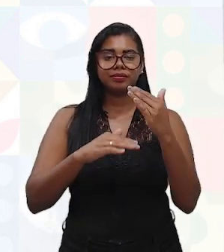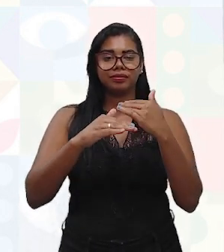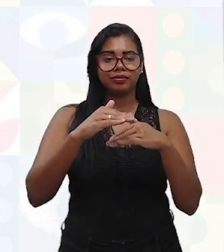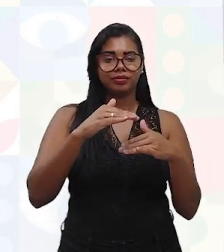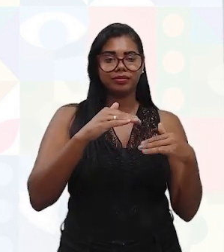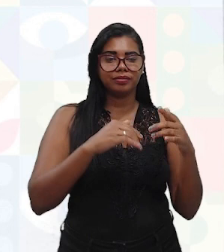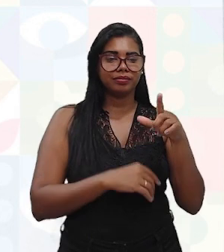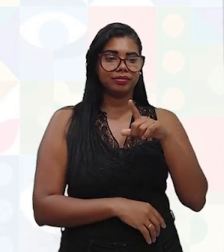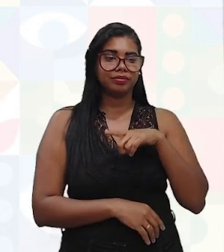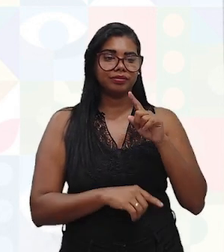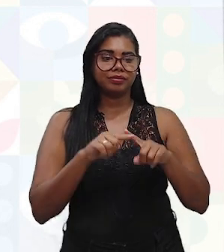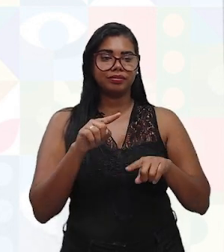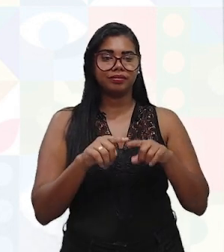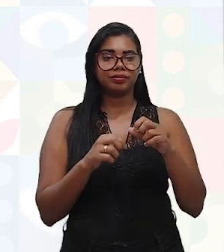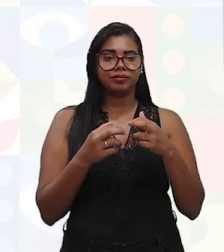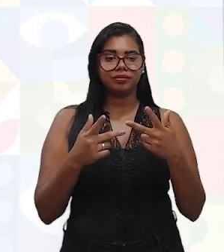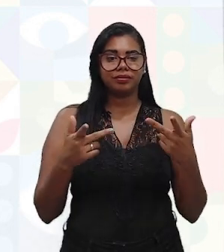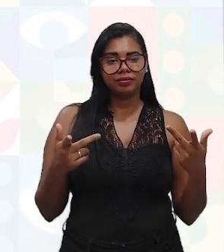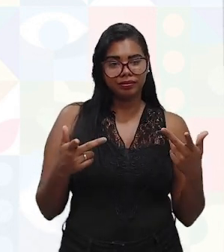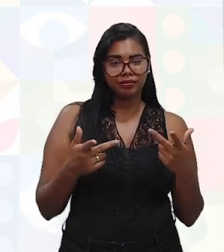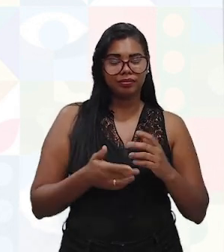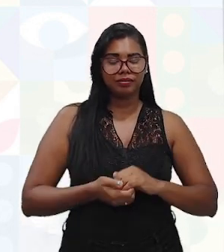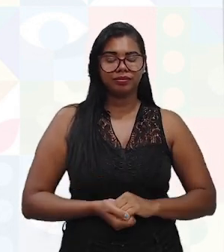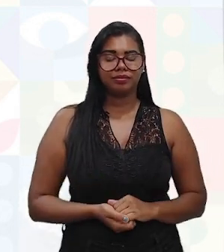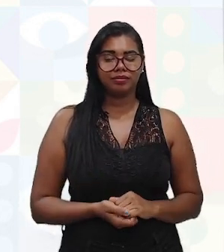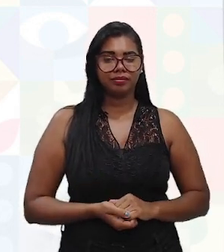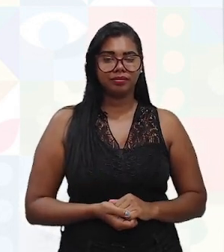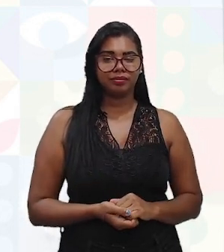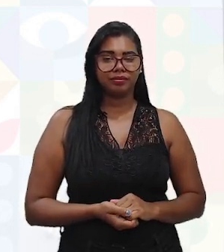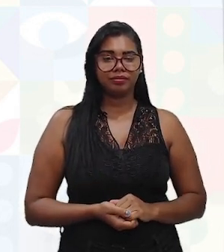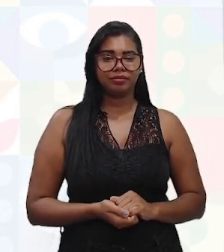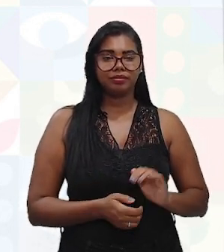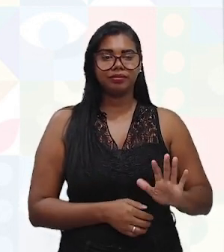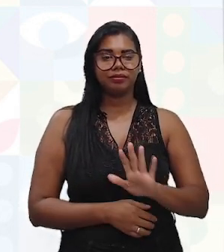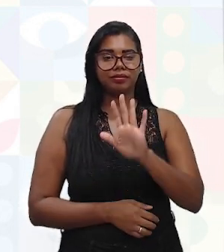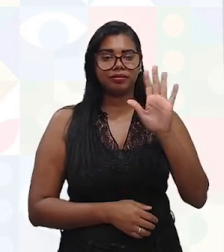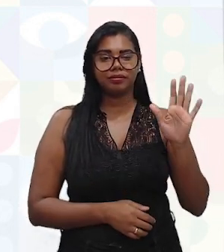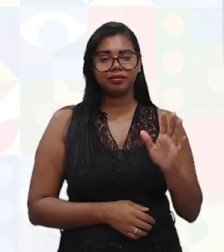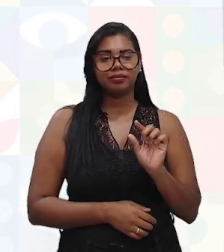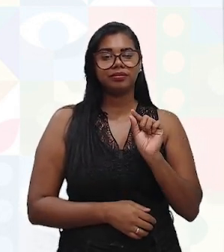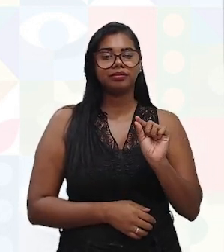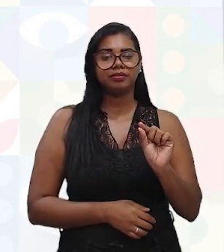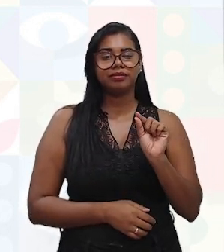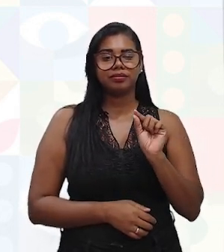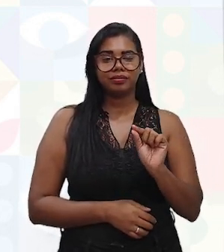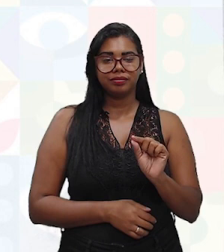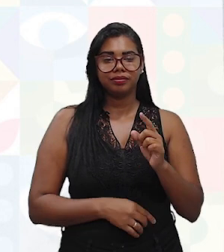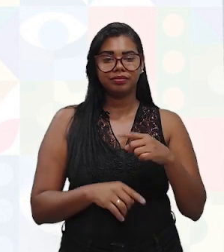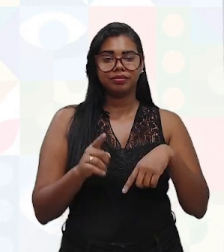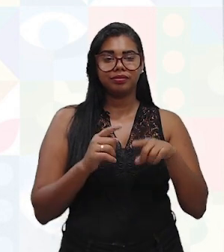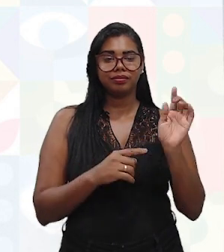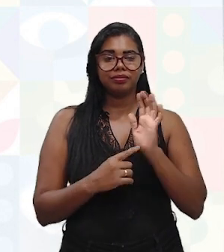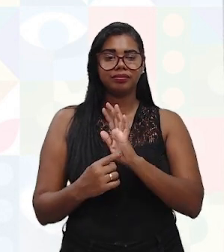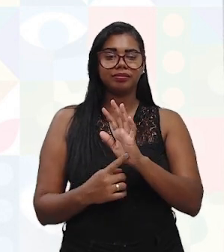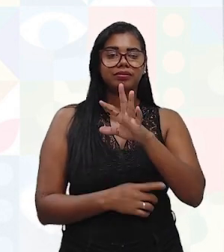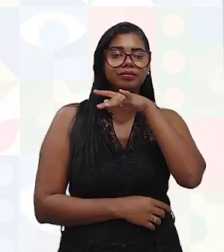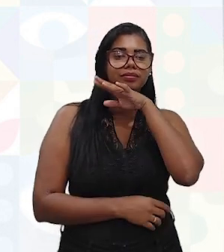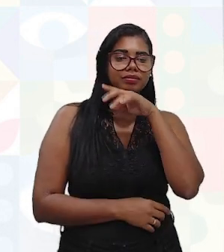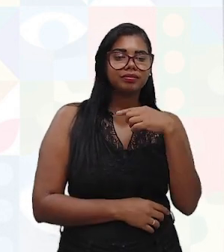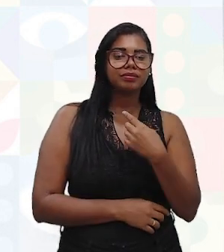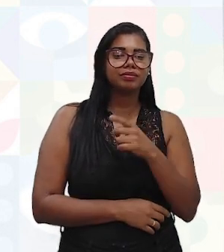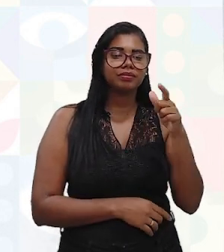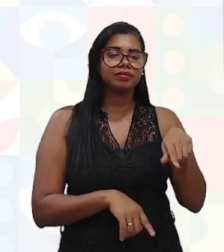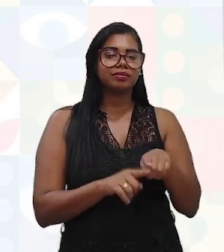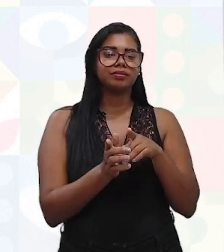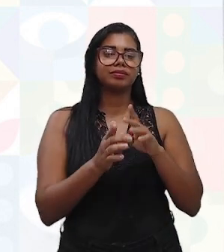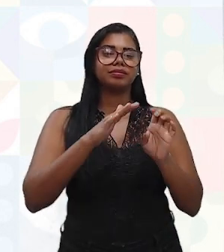não tem um material para poder atender o cliente. Vai gerar o quê? Uma expectativa negativa nos nossos clientes